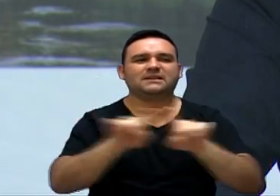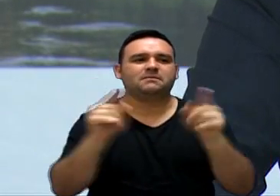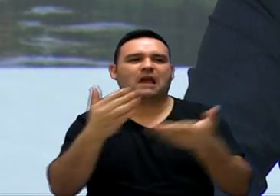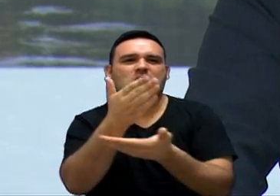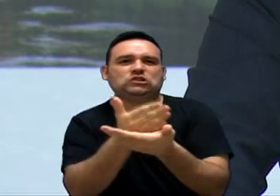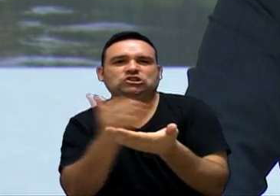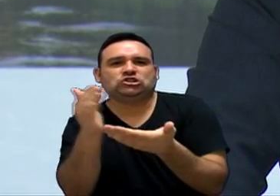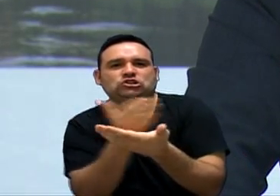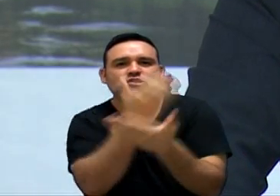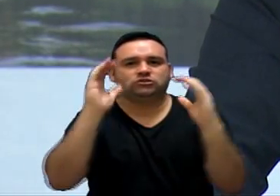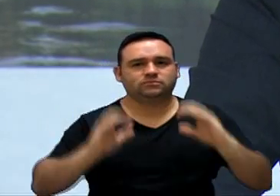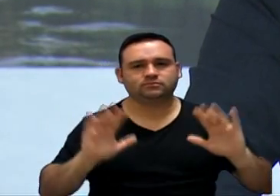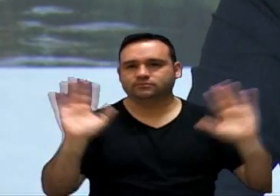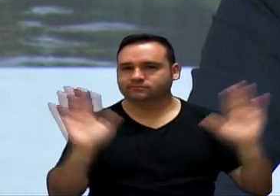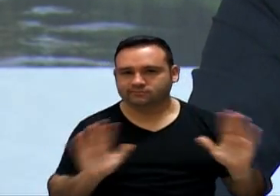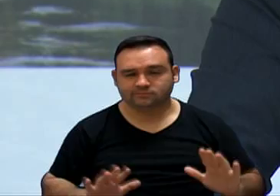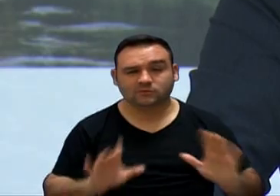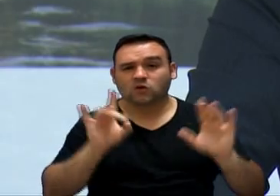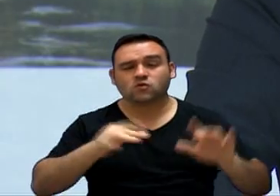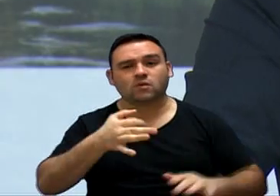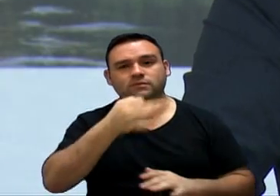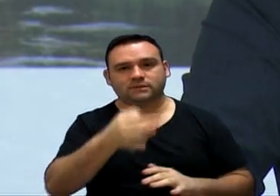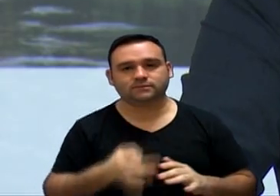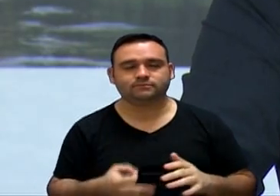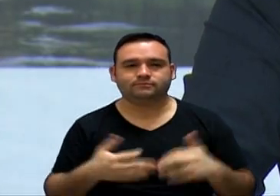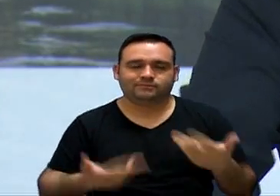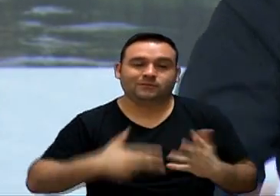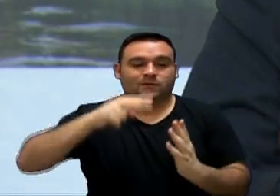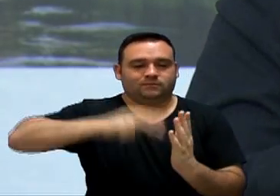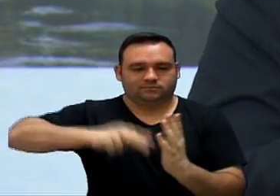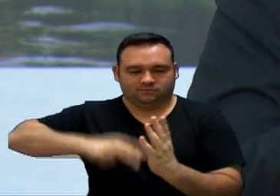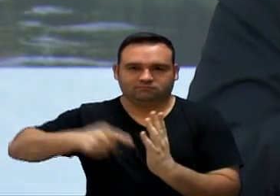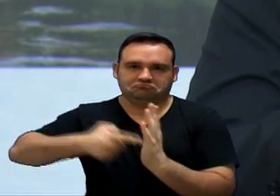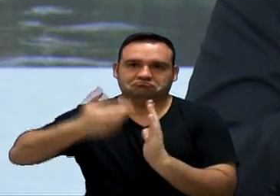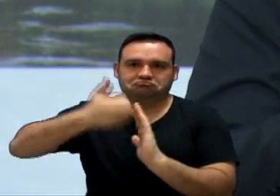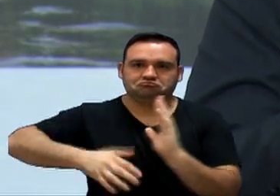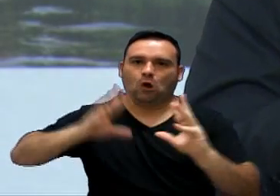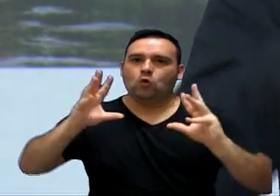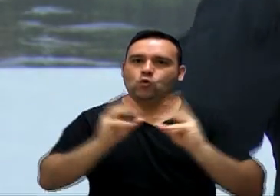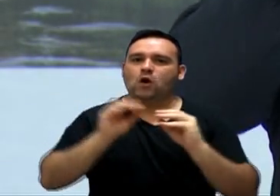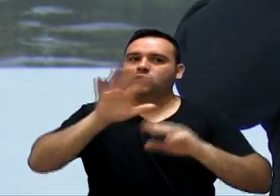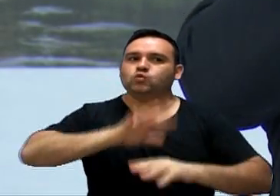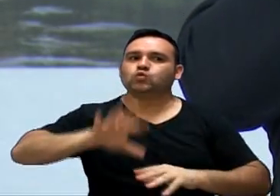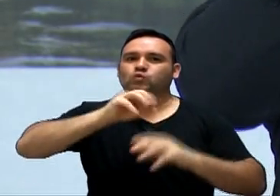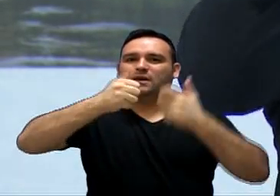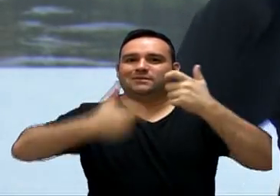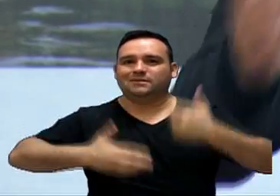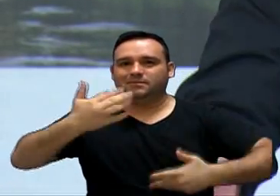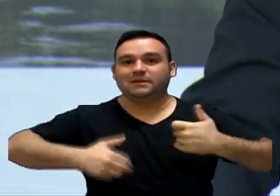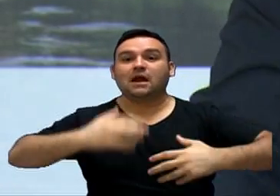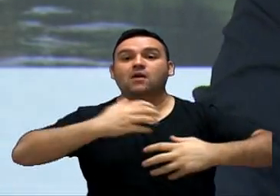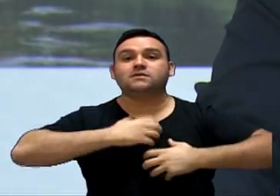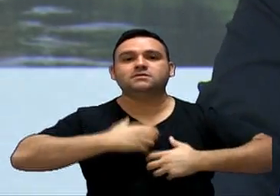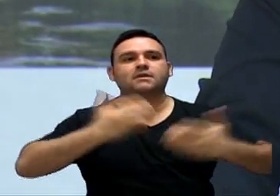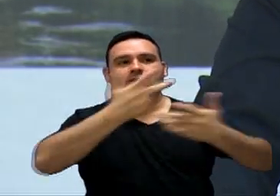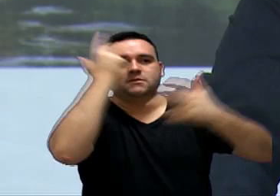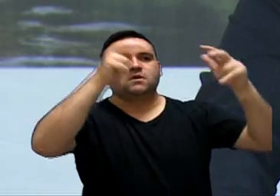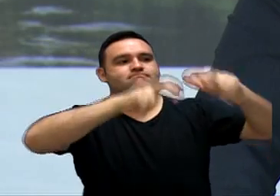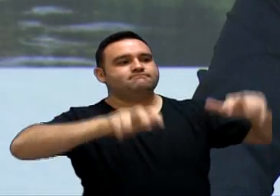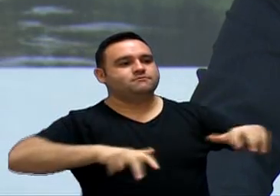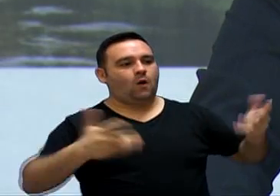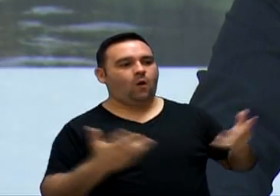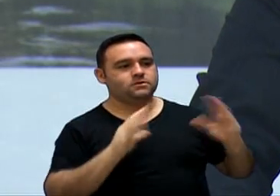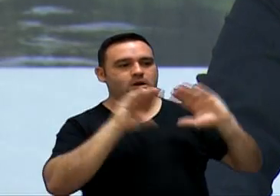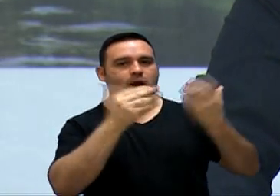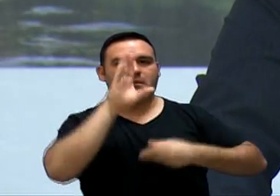divisão entre os cidadãos. Então, presidente, é dito que essa leitura acho que abrange tudo, o sentimento dessas pessoas que estão aqui